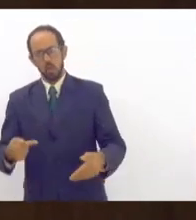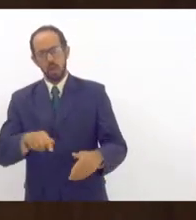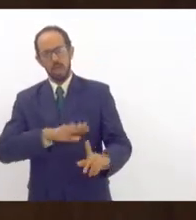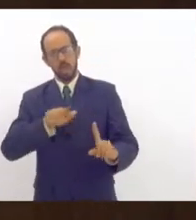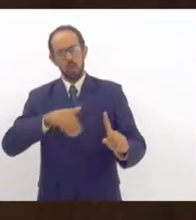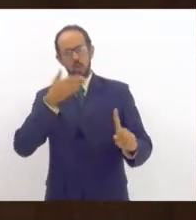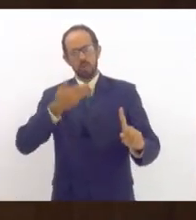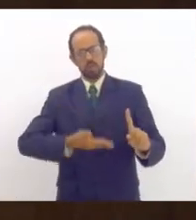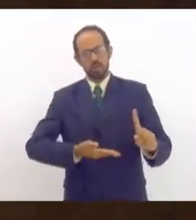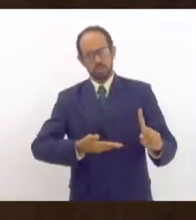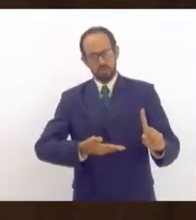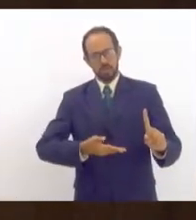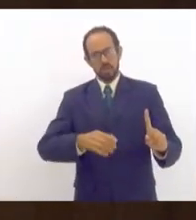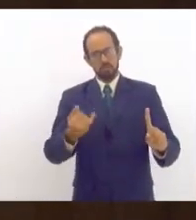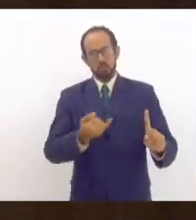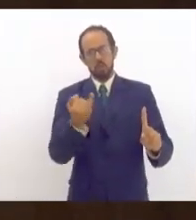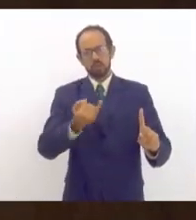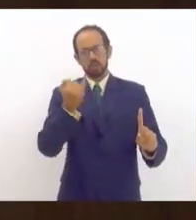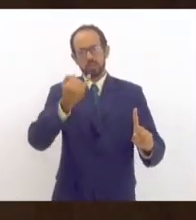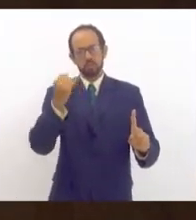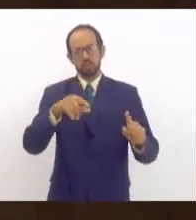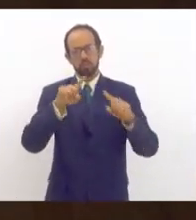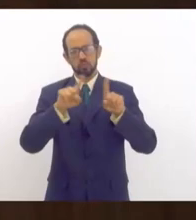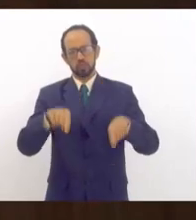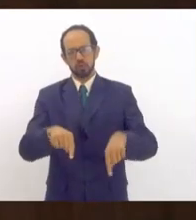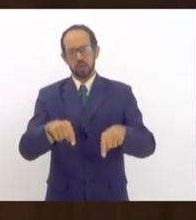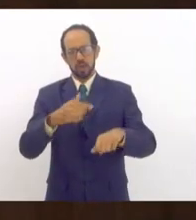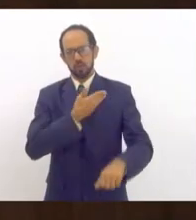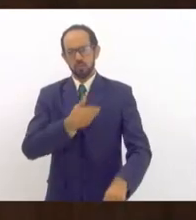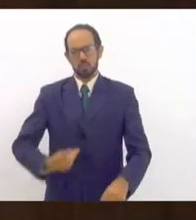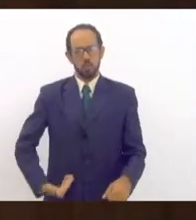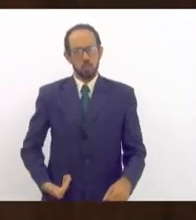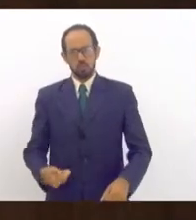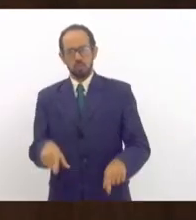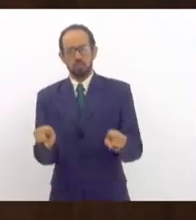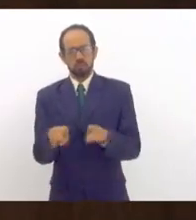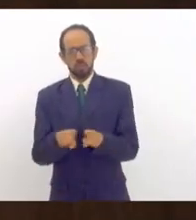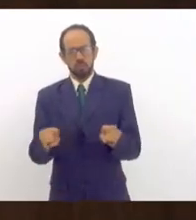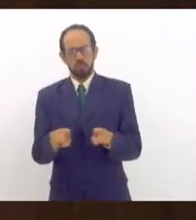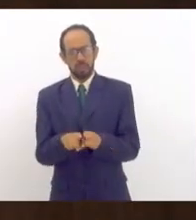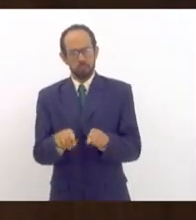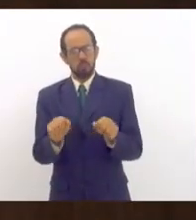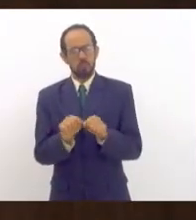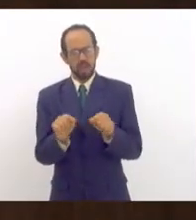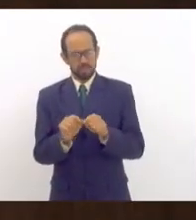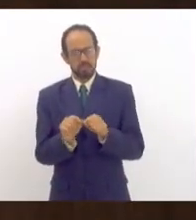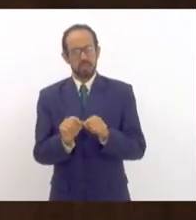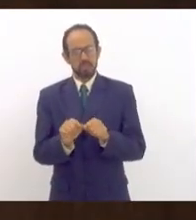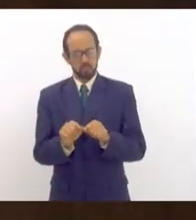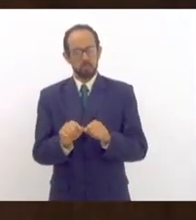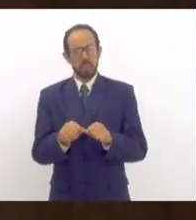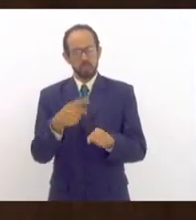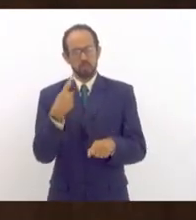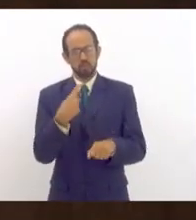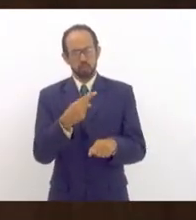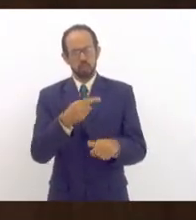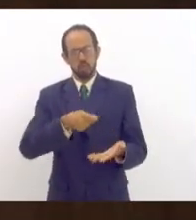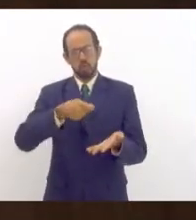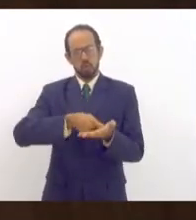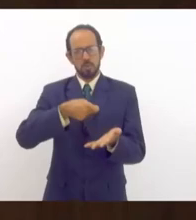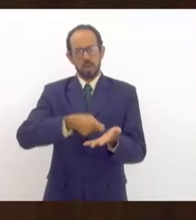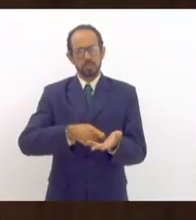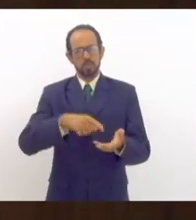públicos reconheça o trabalho desses servidores e Faça aquilo que ele é devido que é o pagamento